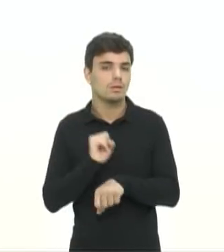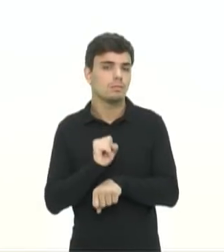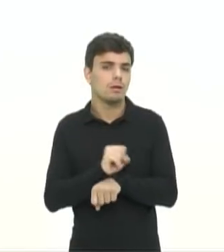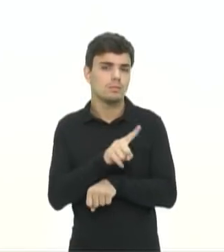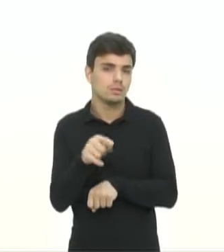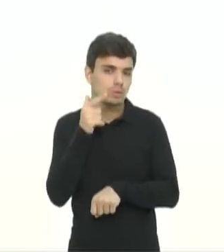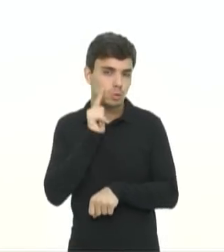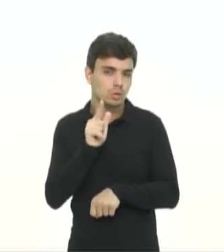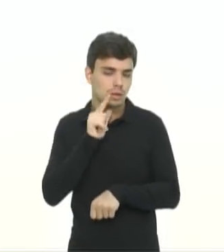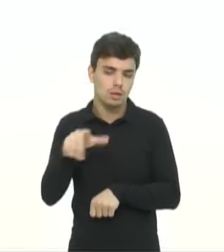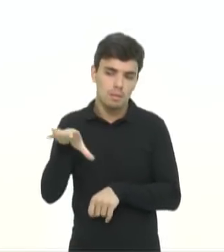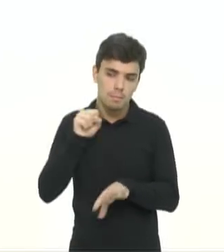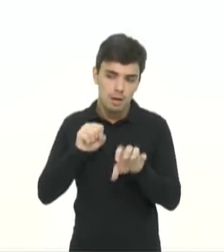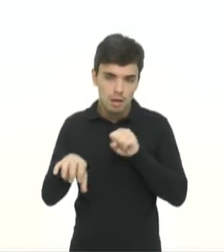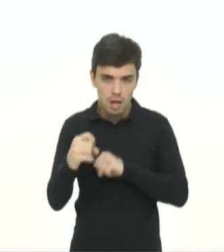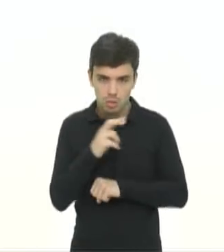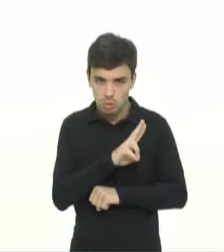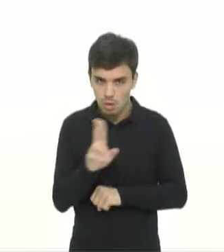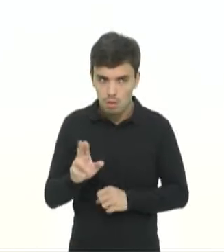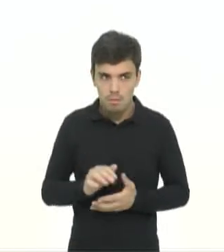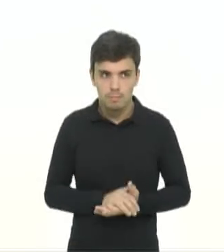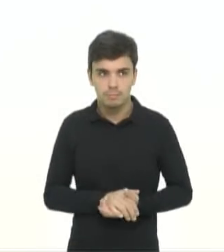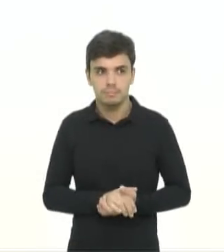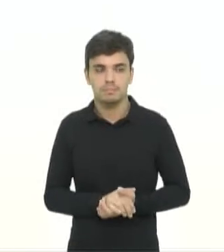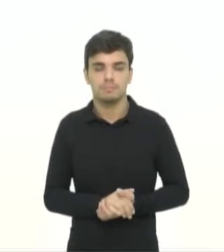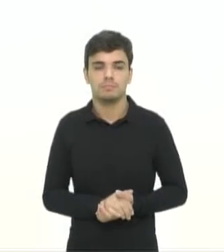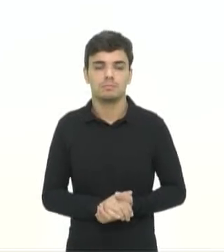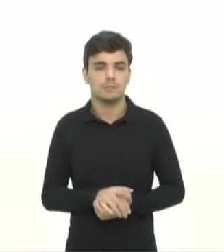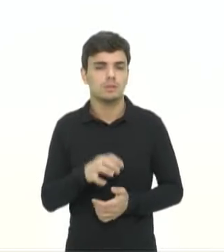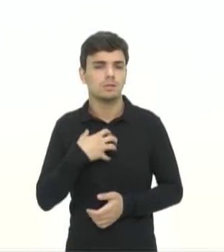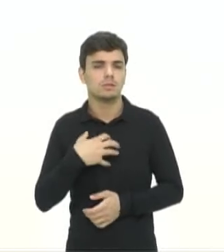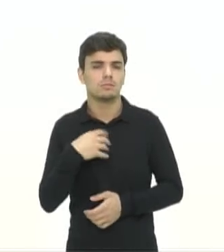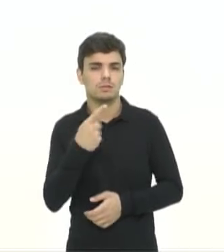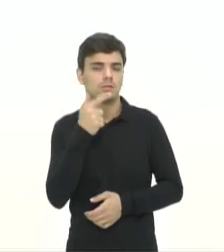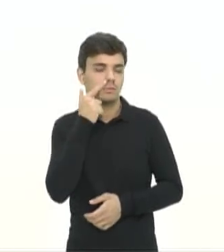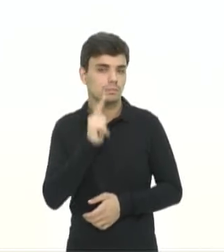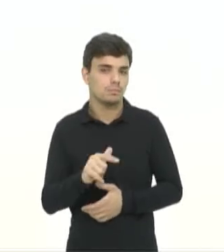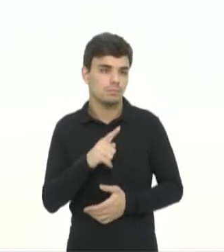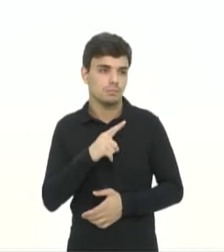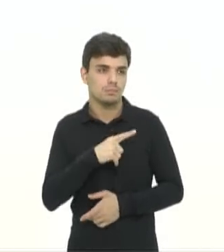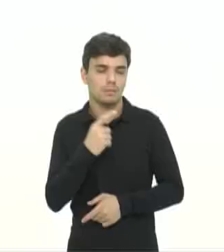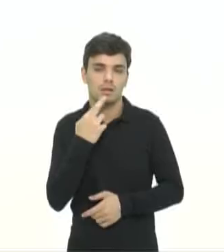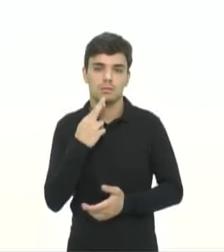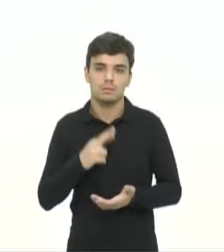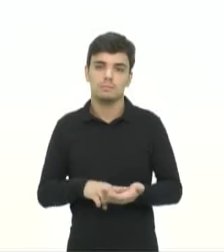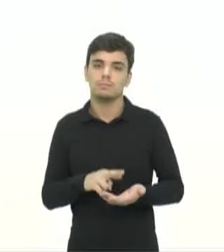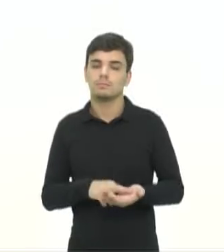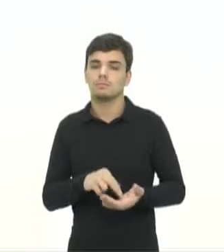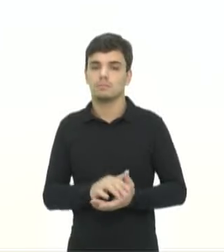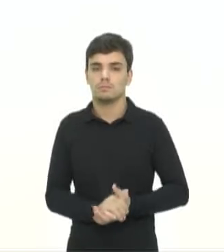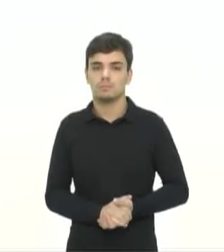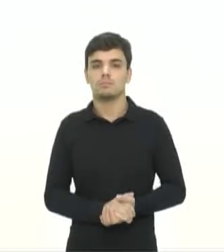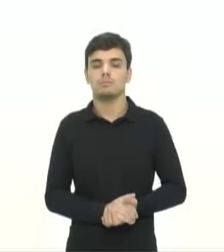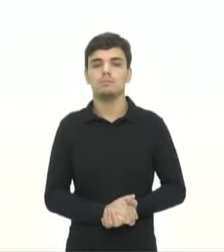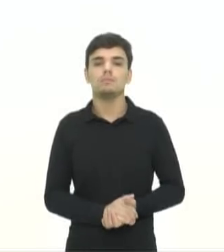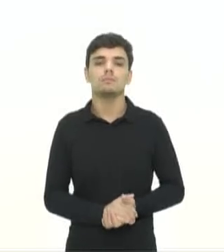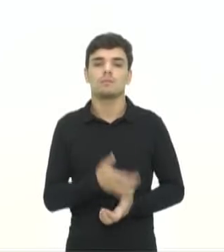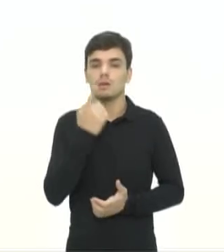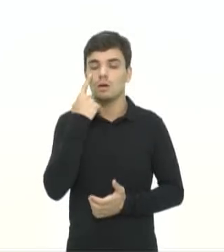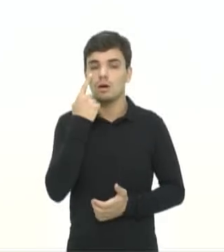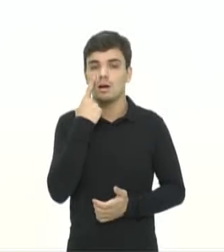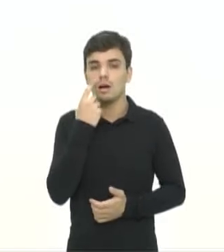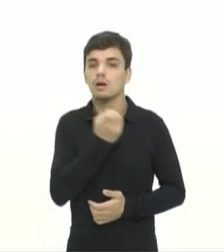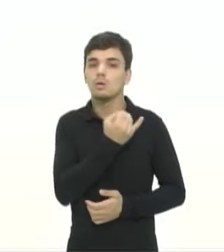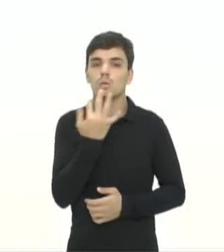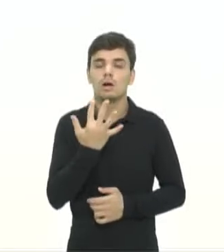tenham conseguido captar alguns nomes. Vamos lá? Do jeitinho que vocês conseguirem, temos aqui a resposta, olha só. Olha quanto artista que a gente